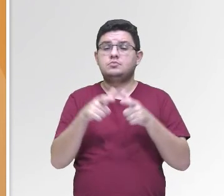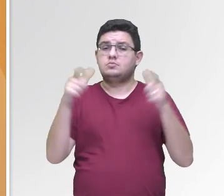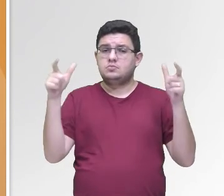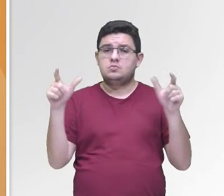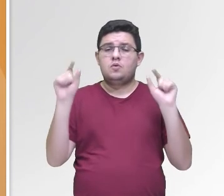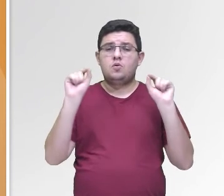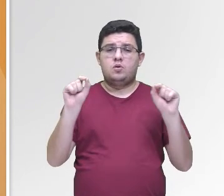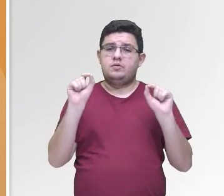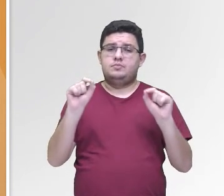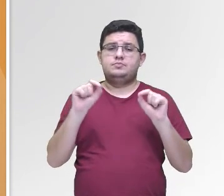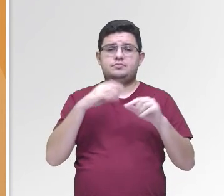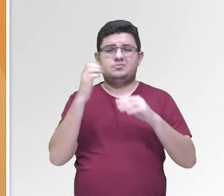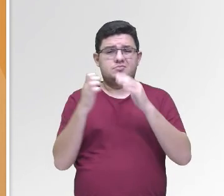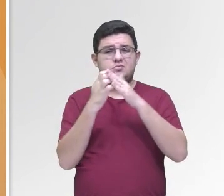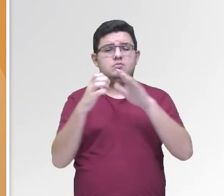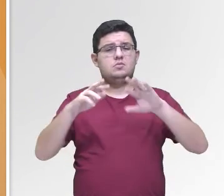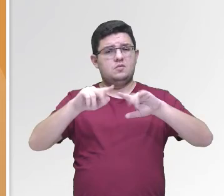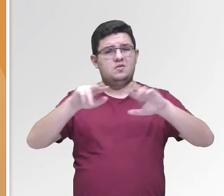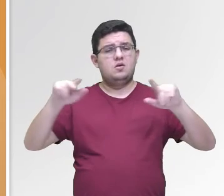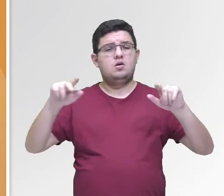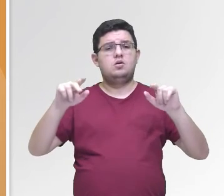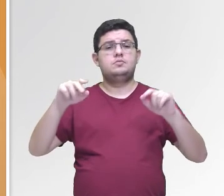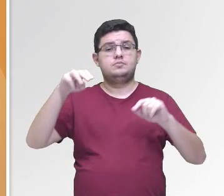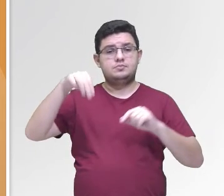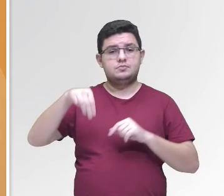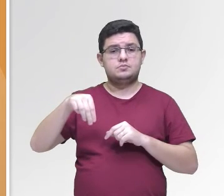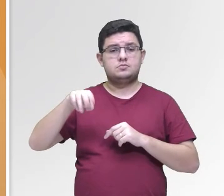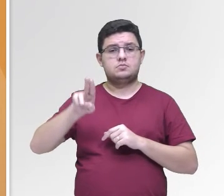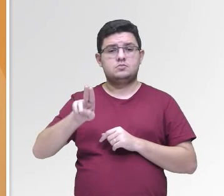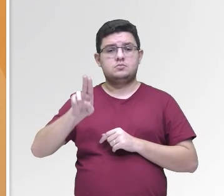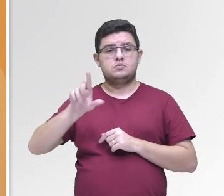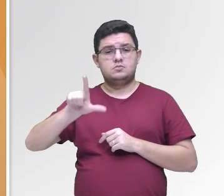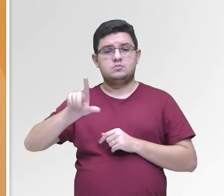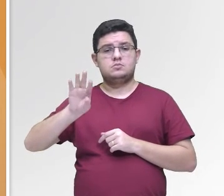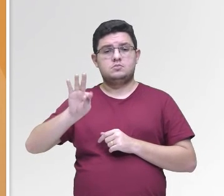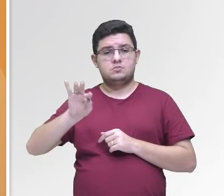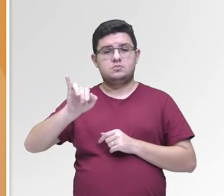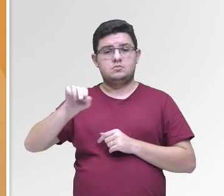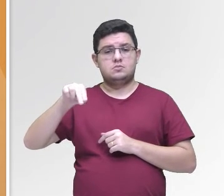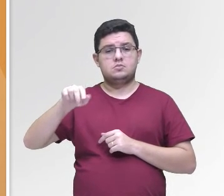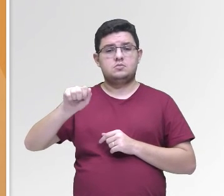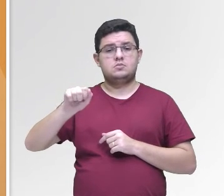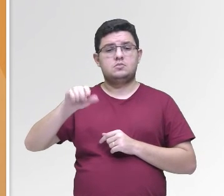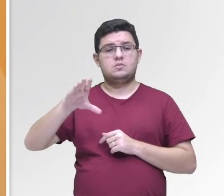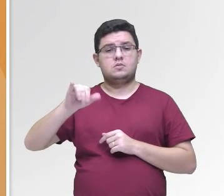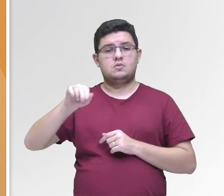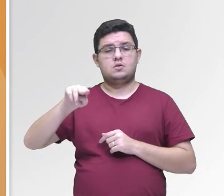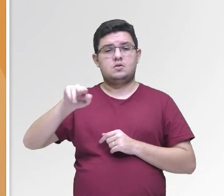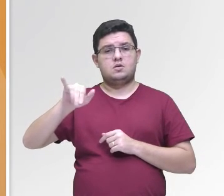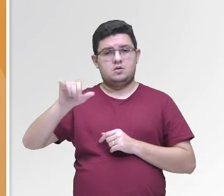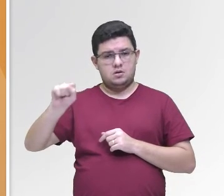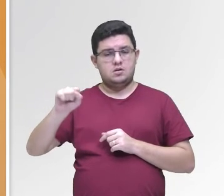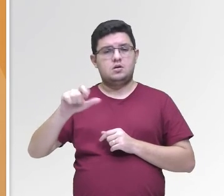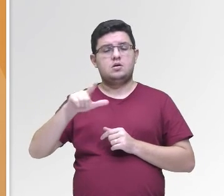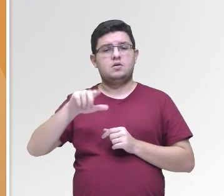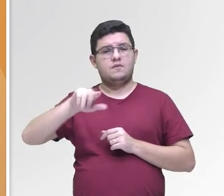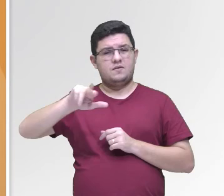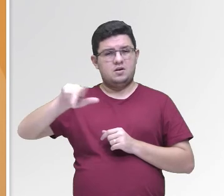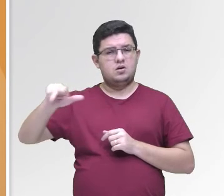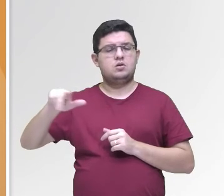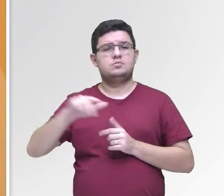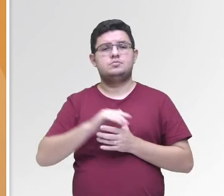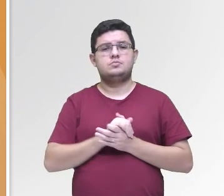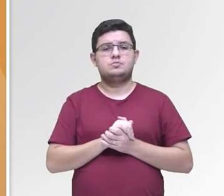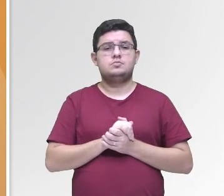ou empresas multinacionais. Então, no neoliberalismo, houve essa expansão das multinacionais